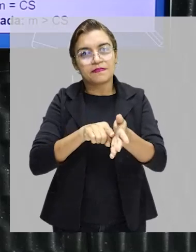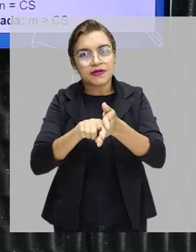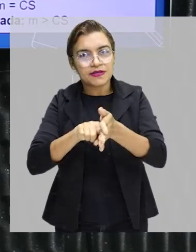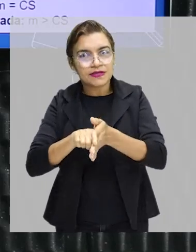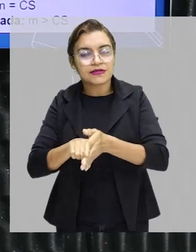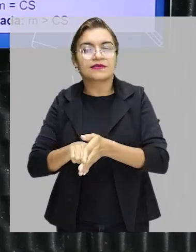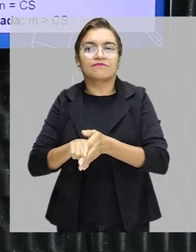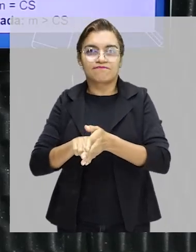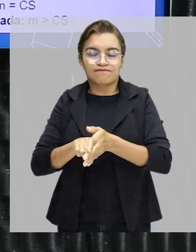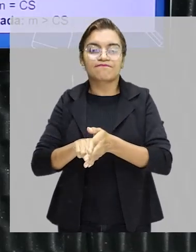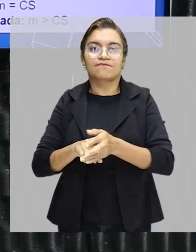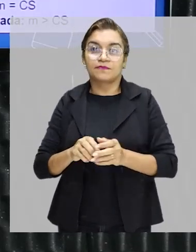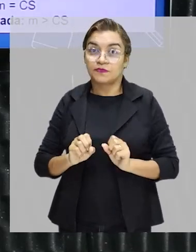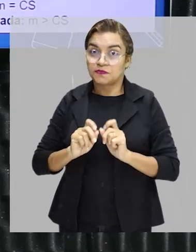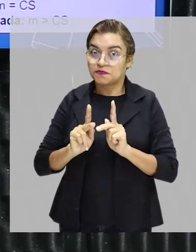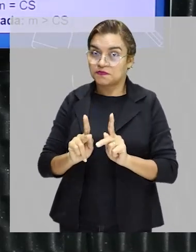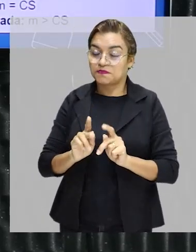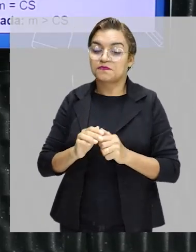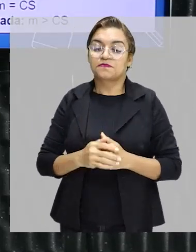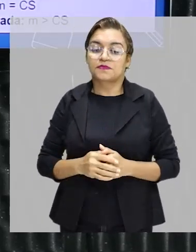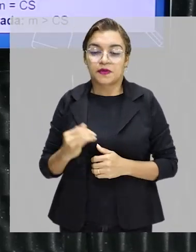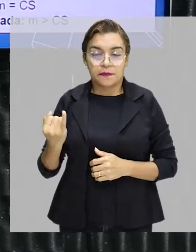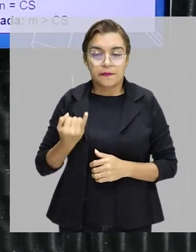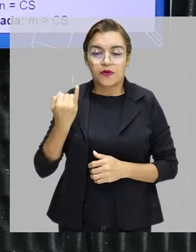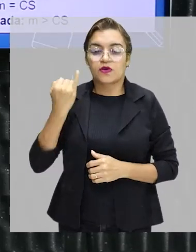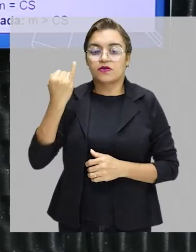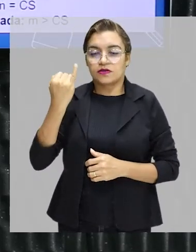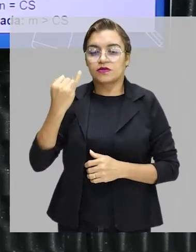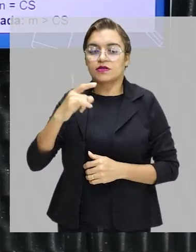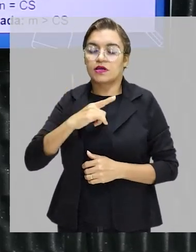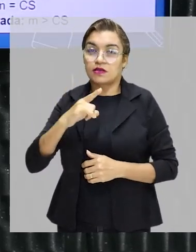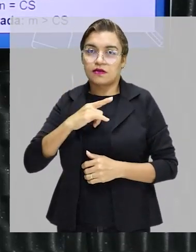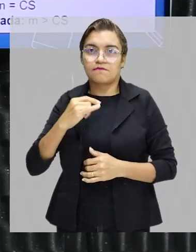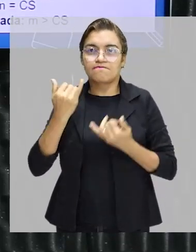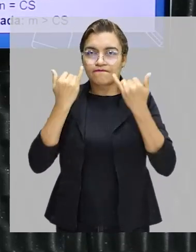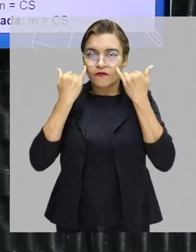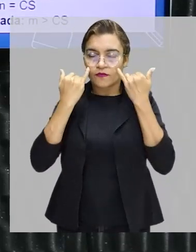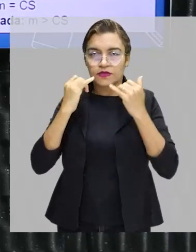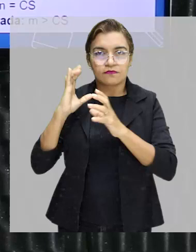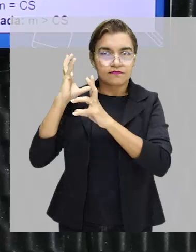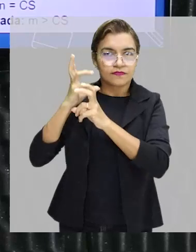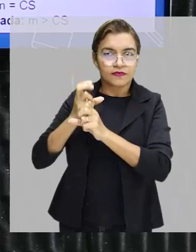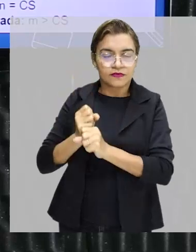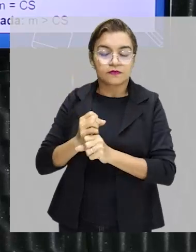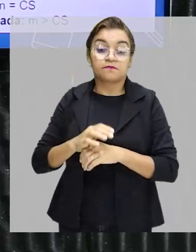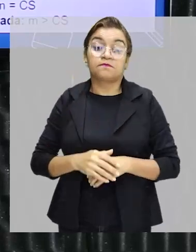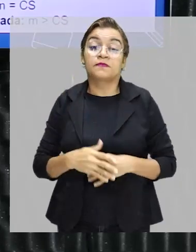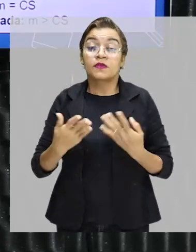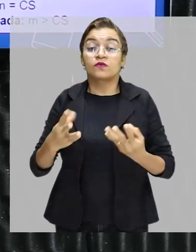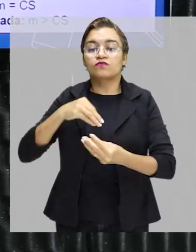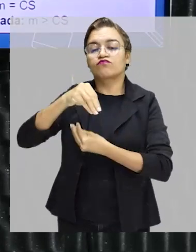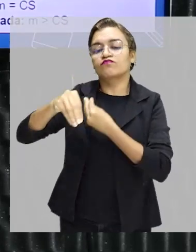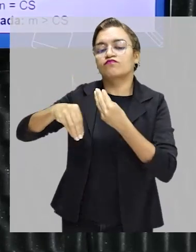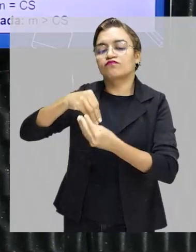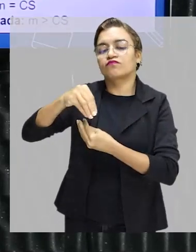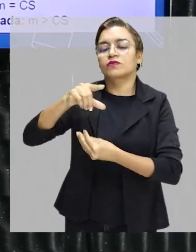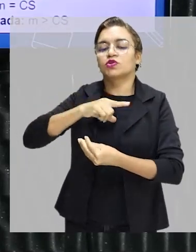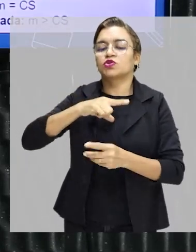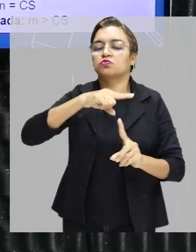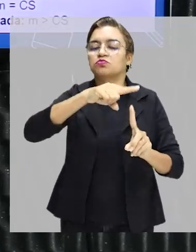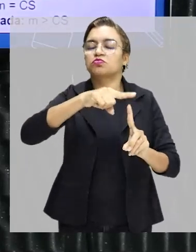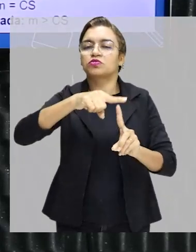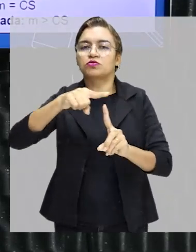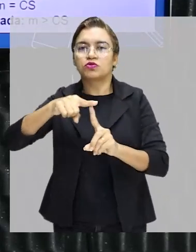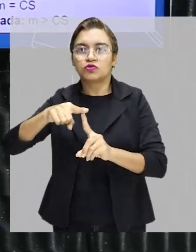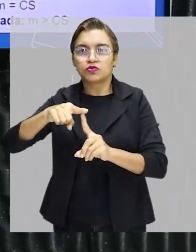revisitar esse seu caderno que apresenta essa revisão. Então, soluções, como eu disse, é um tipo de